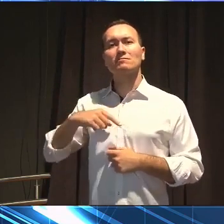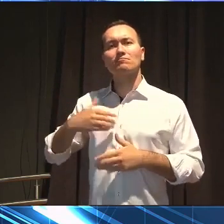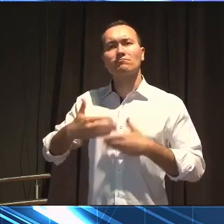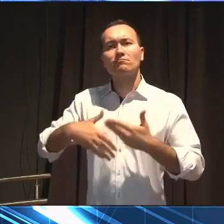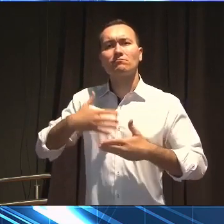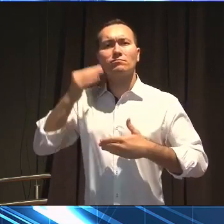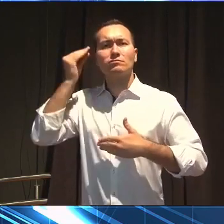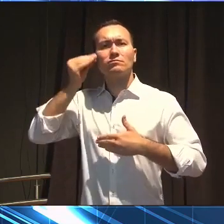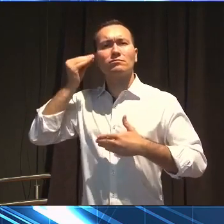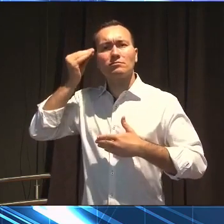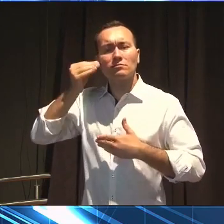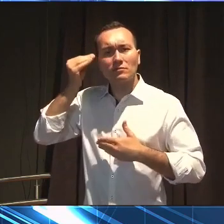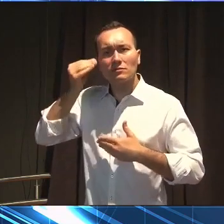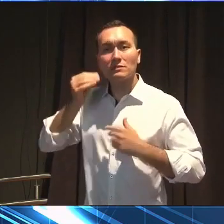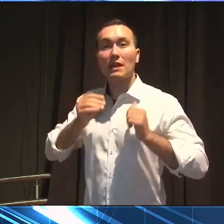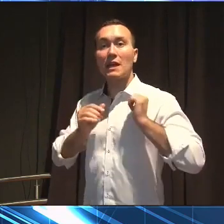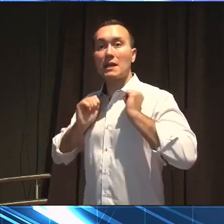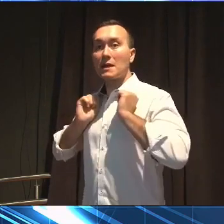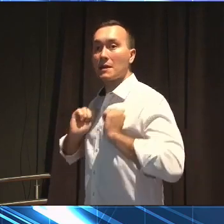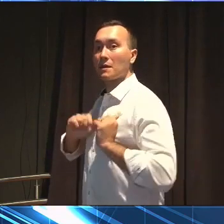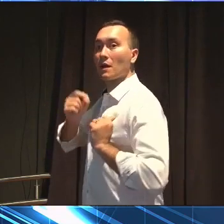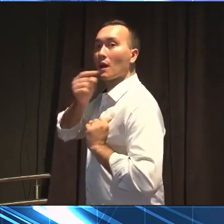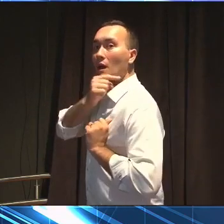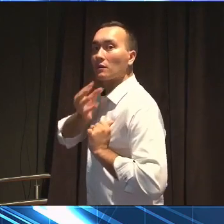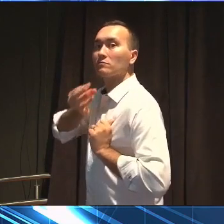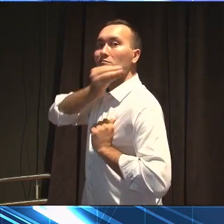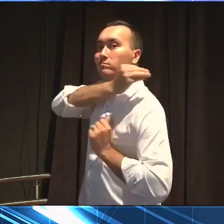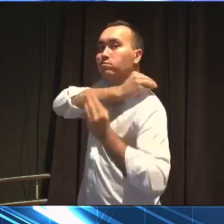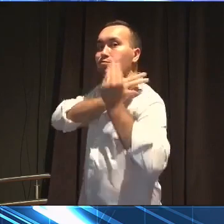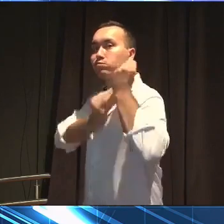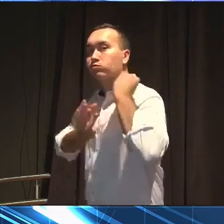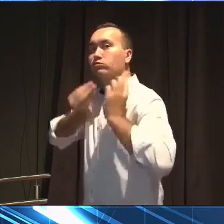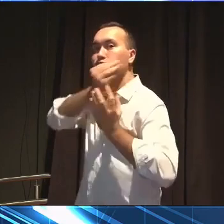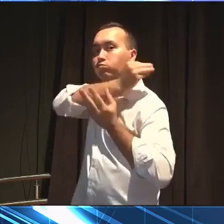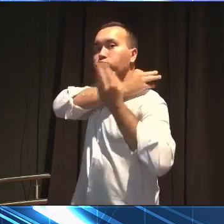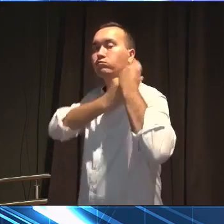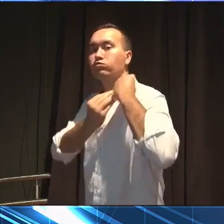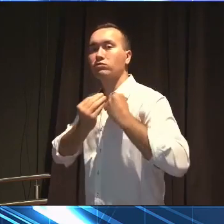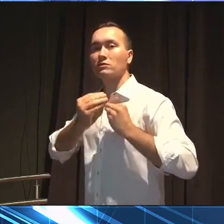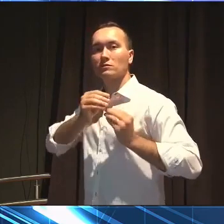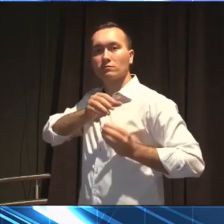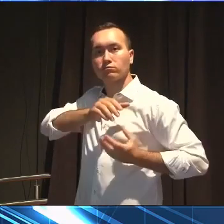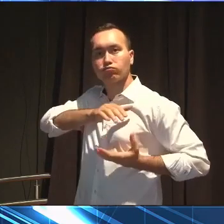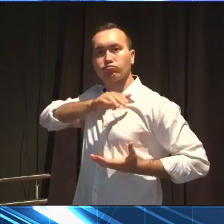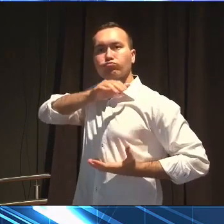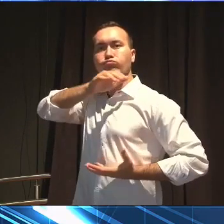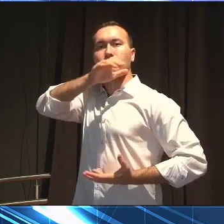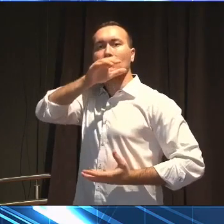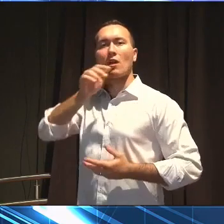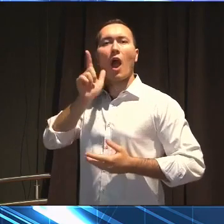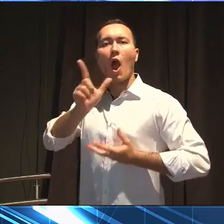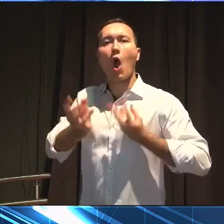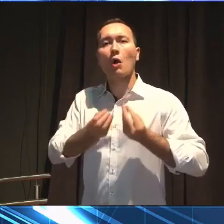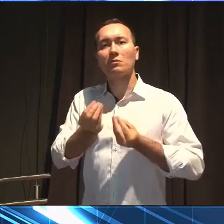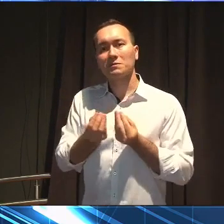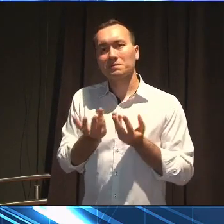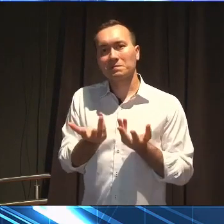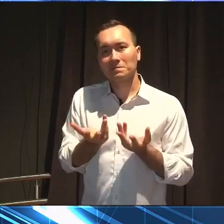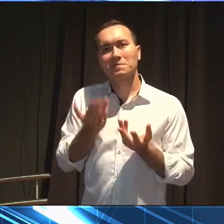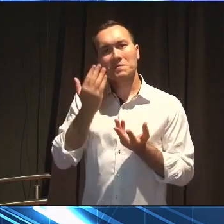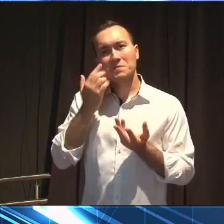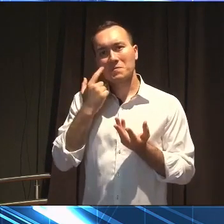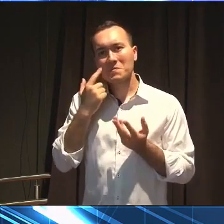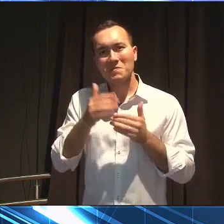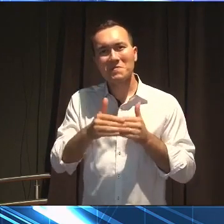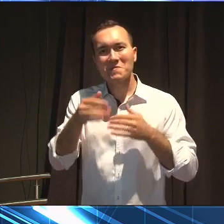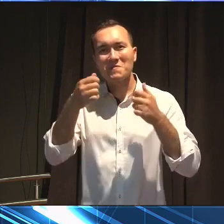repertório, colocar mais pecinhas, mais objetos na nossa bagagem. E aí,